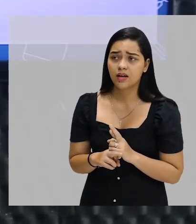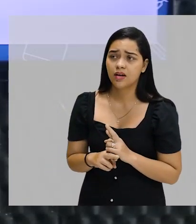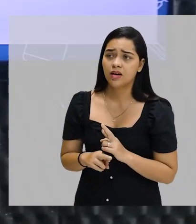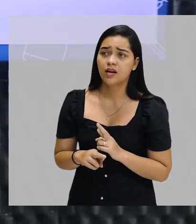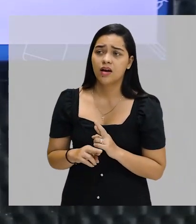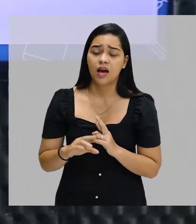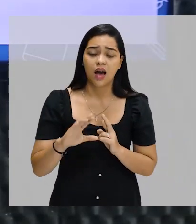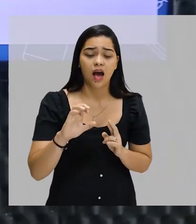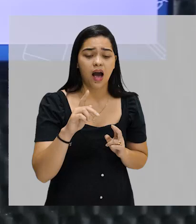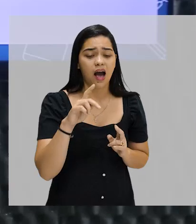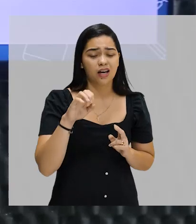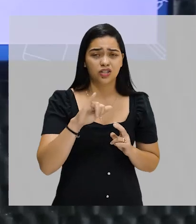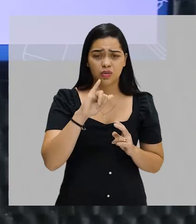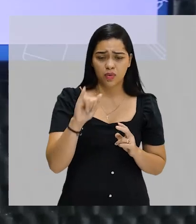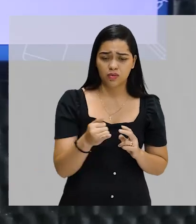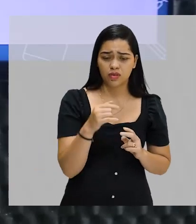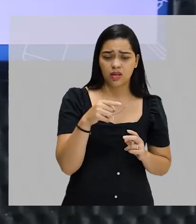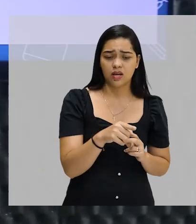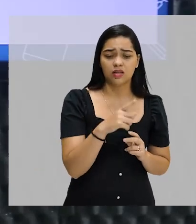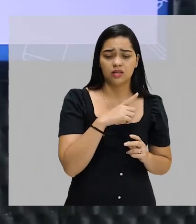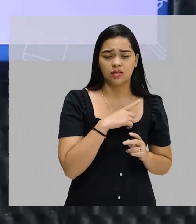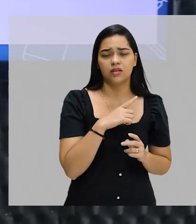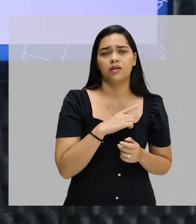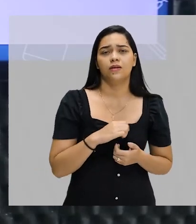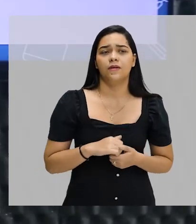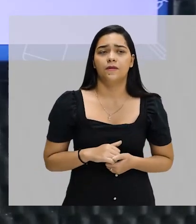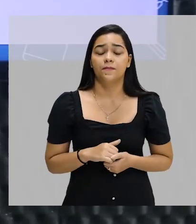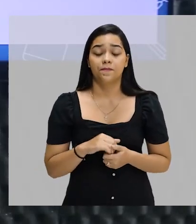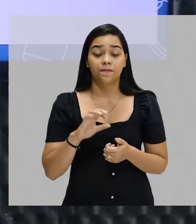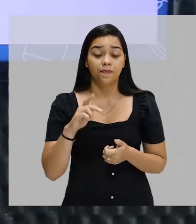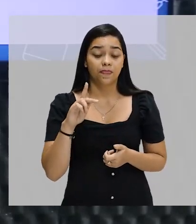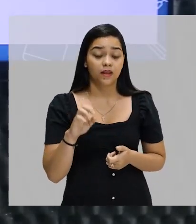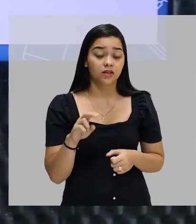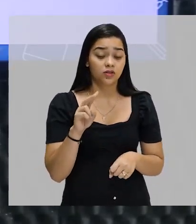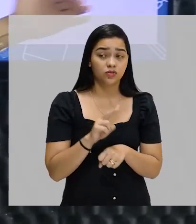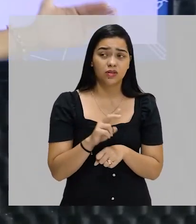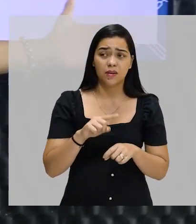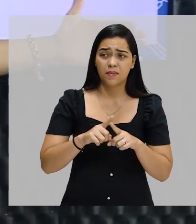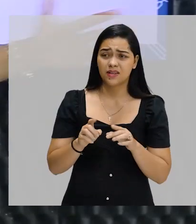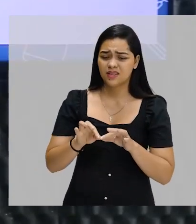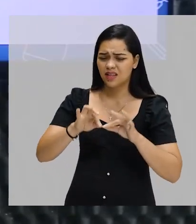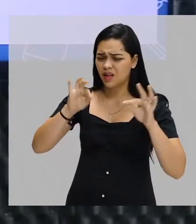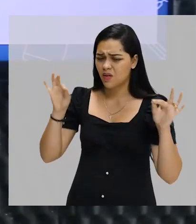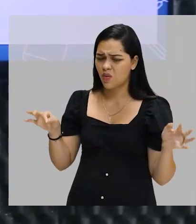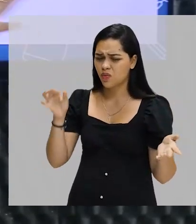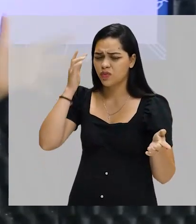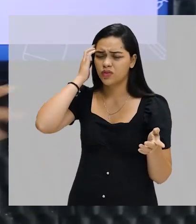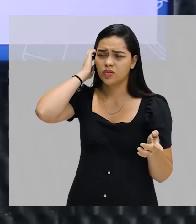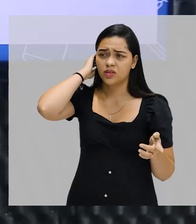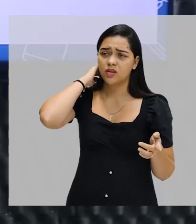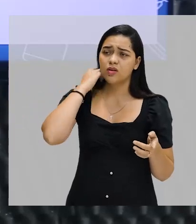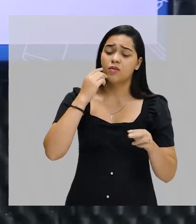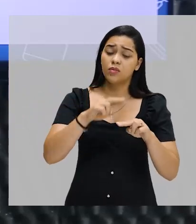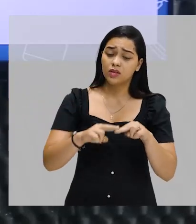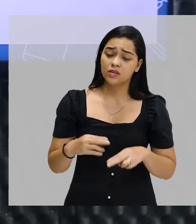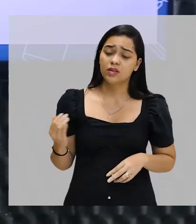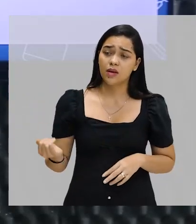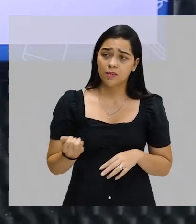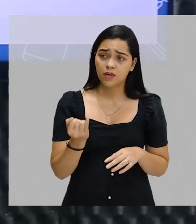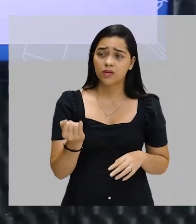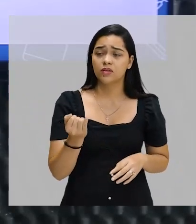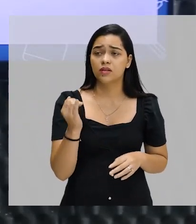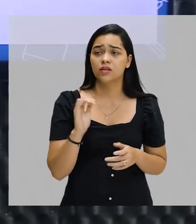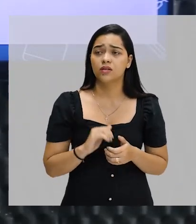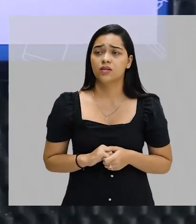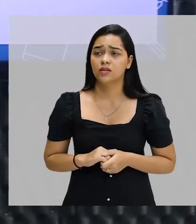chance. Dá-se chance a garoto com primário completo. Chance de cuidar, só que está longe. Então, isso aí, por isso que é importante a questão da